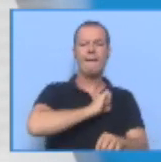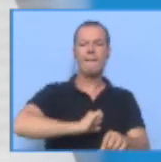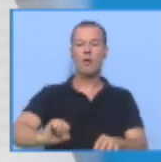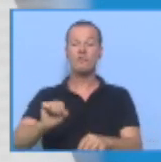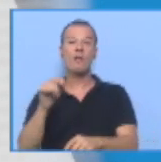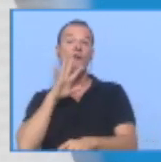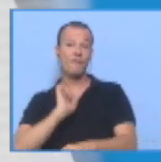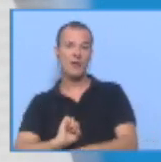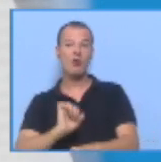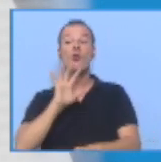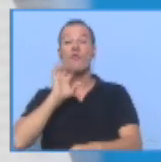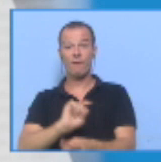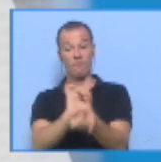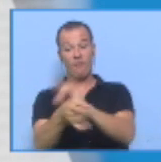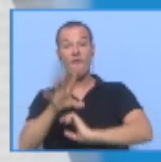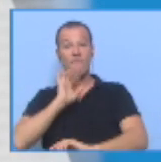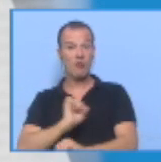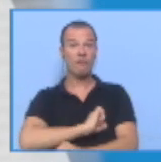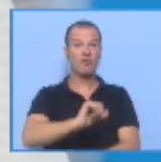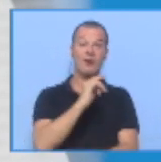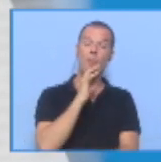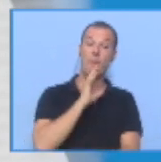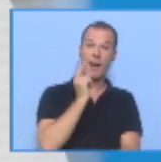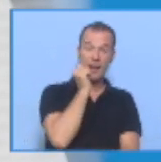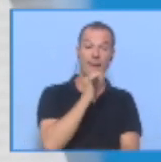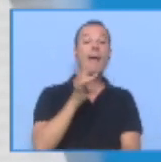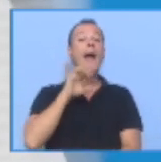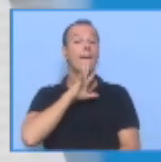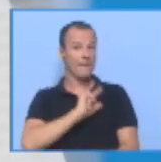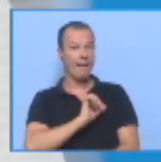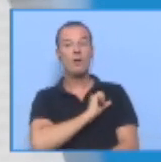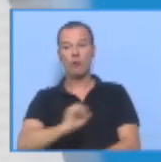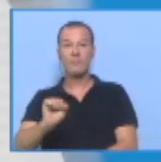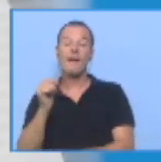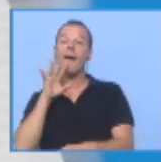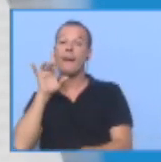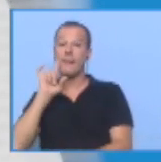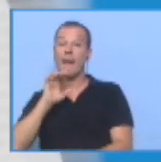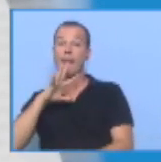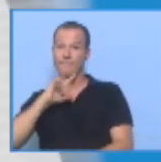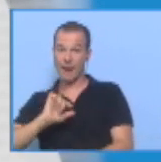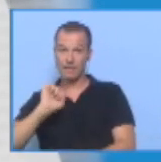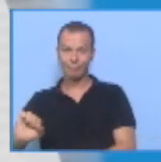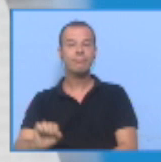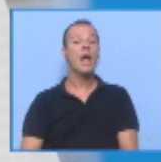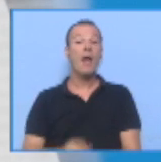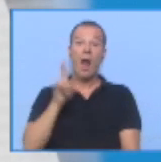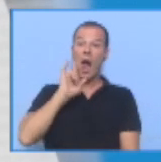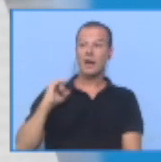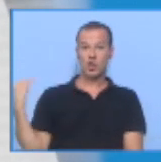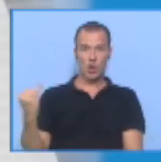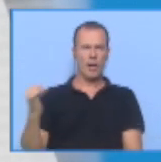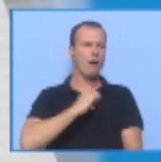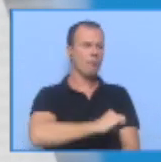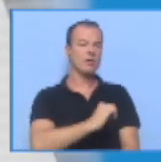filho e o filho contra o pai, a mãe contra a filha e a filha contra a mãe, a sogra contra a nora